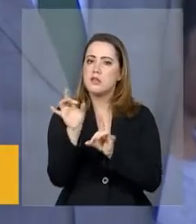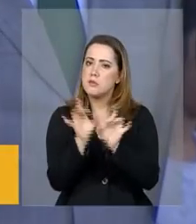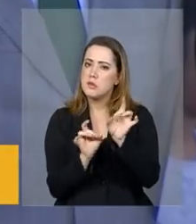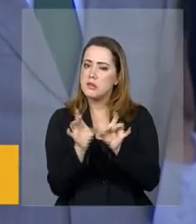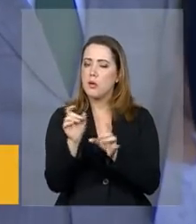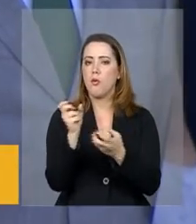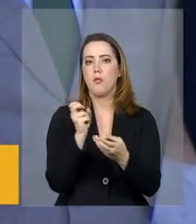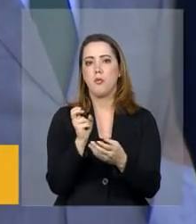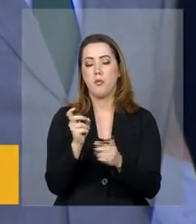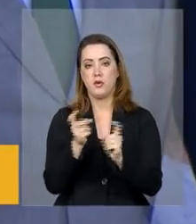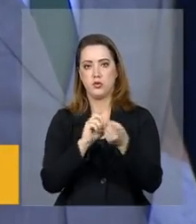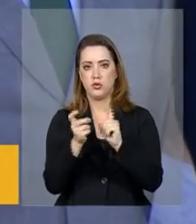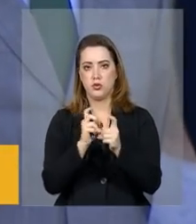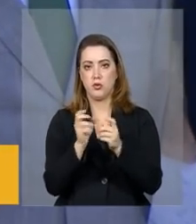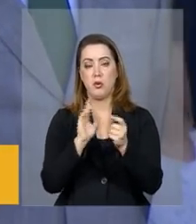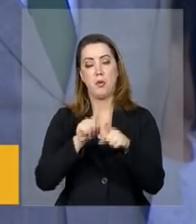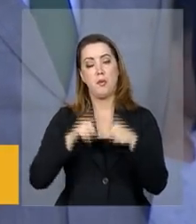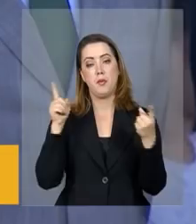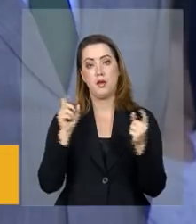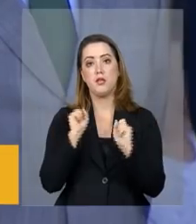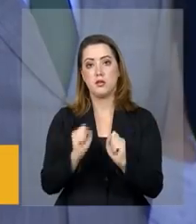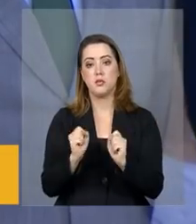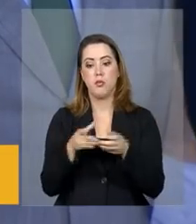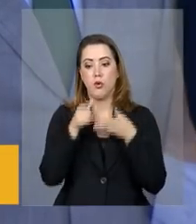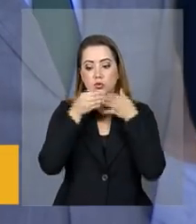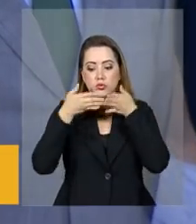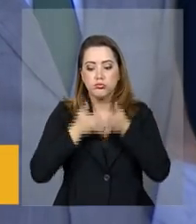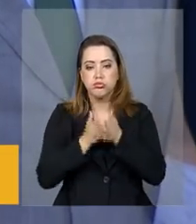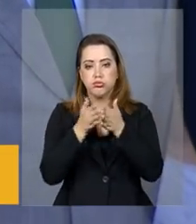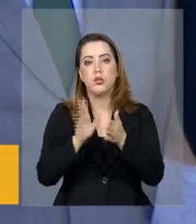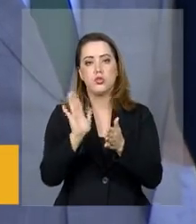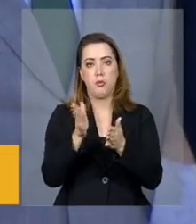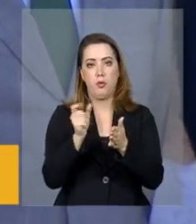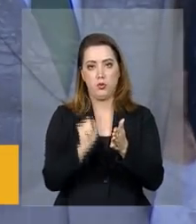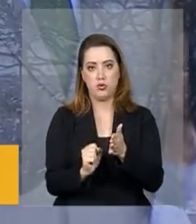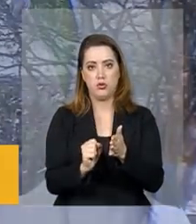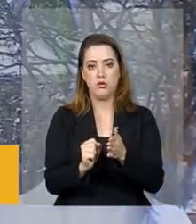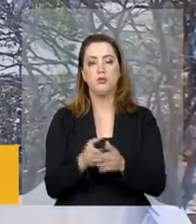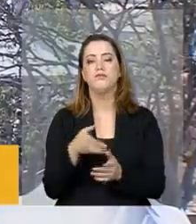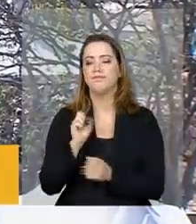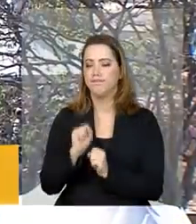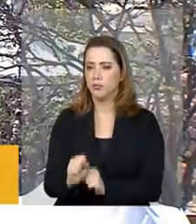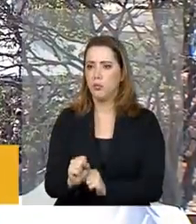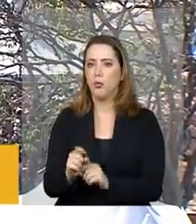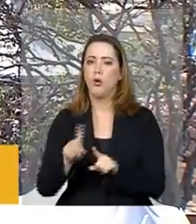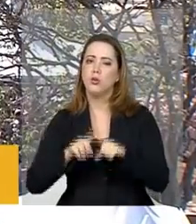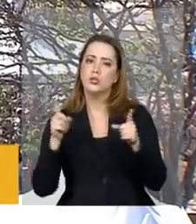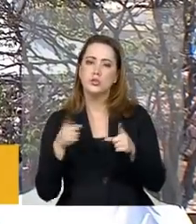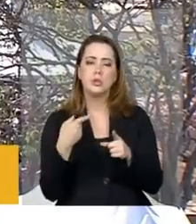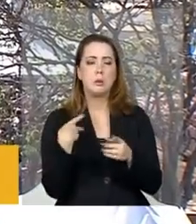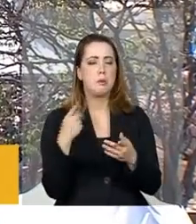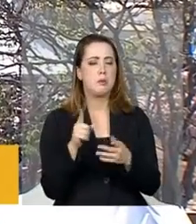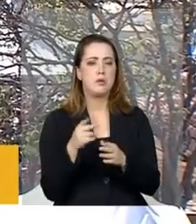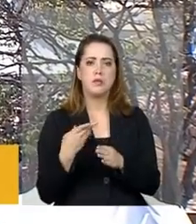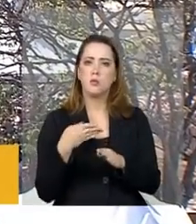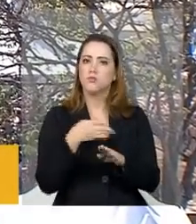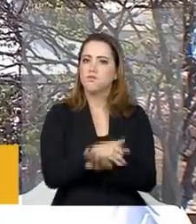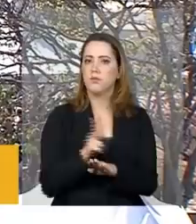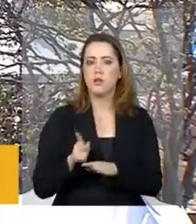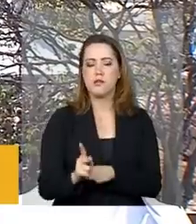ocupar lugares em embarcações? Isso já ocorre, eventualmente já ocorre, né? Mas não compondo de forma